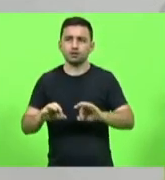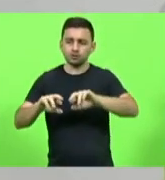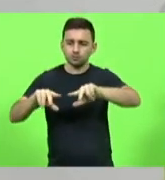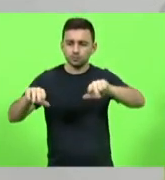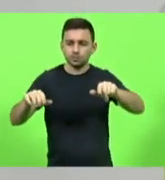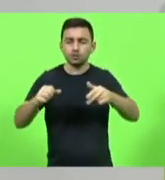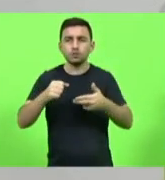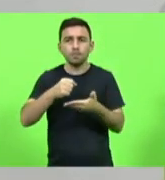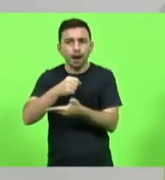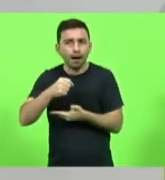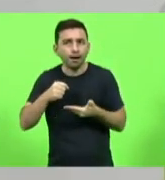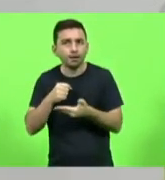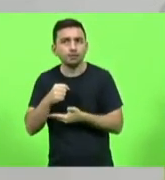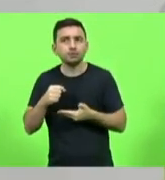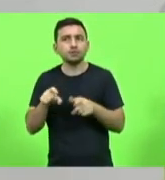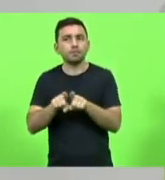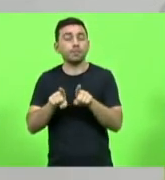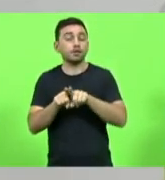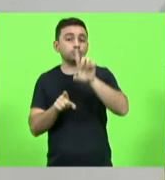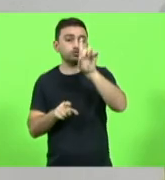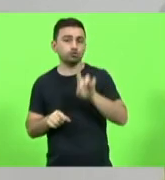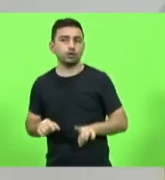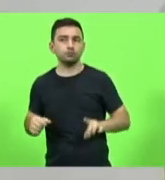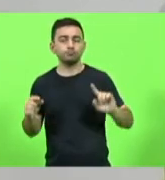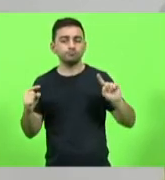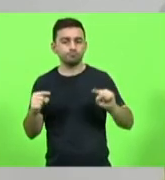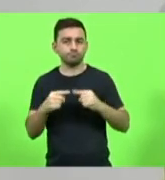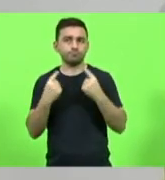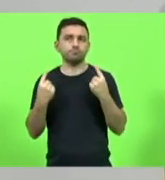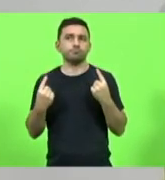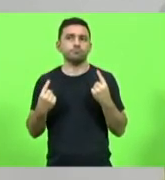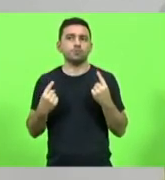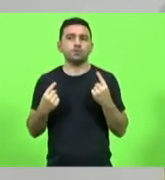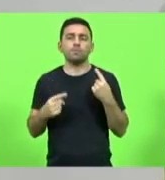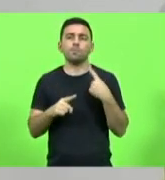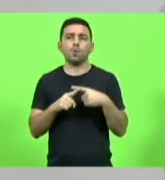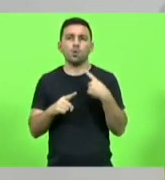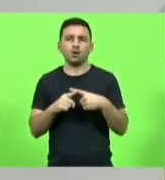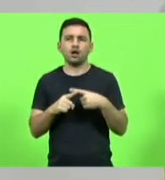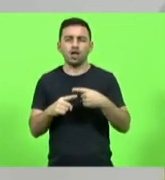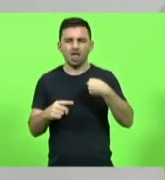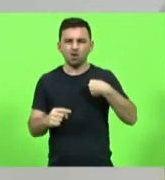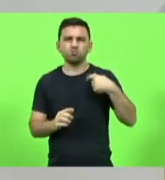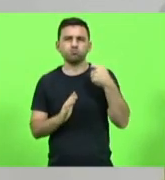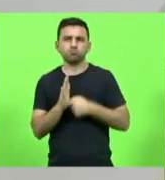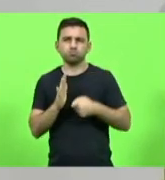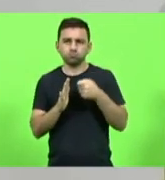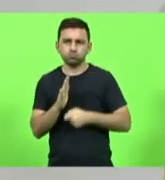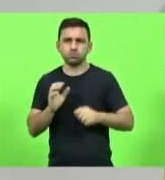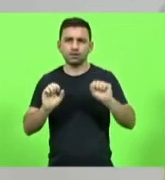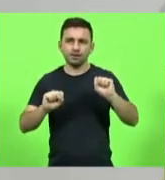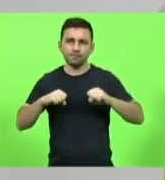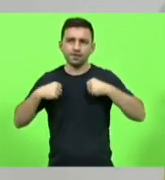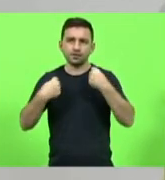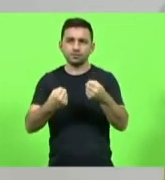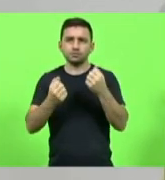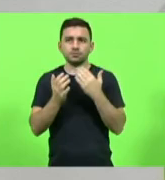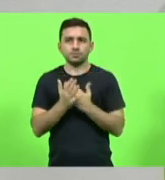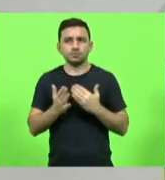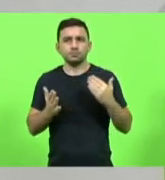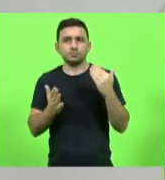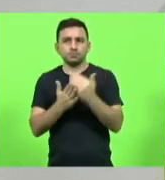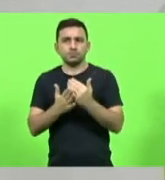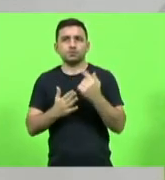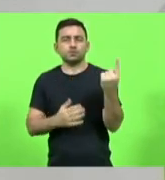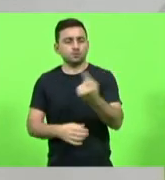pelo direito ao contraditório, porque eu luto e defendo algo mais importante que nós estamos